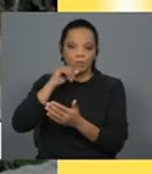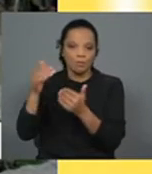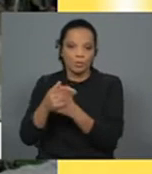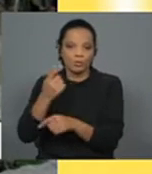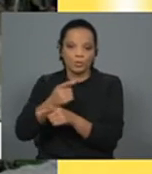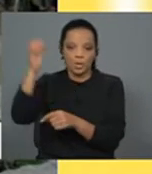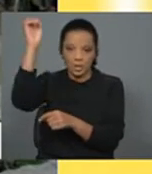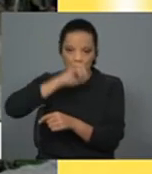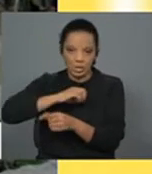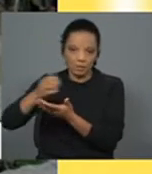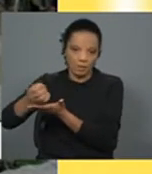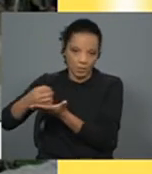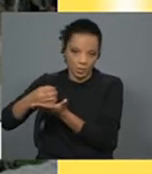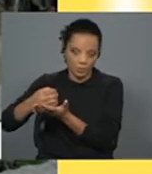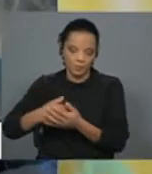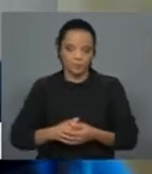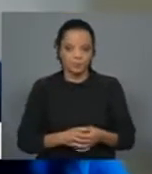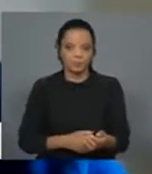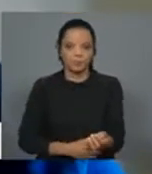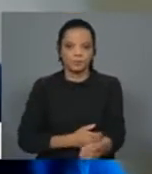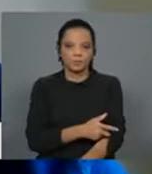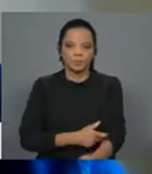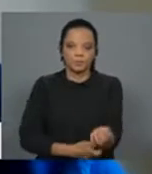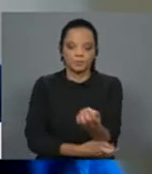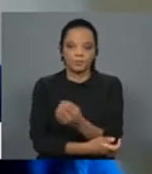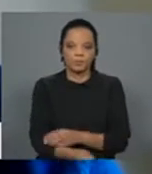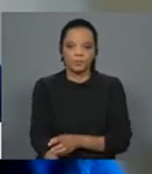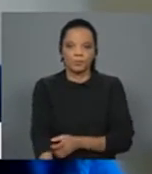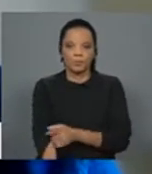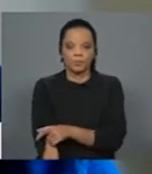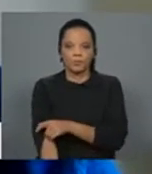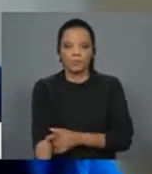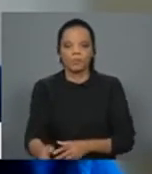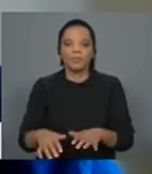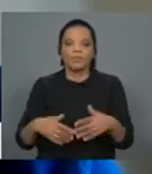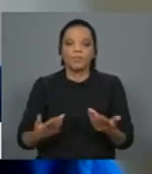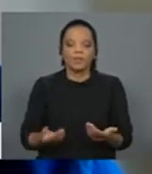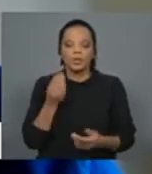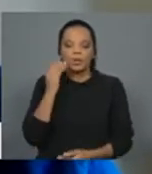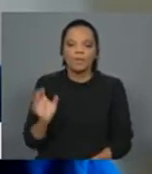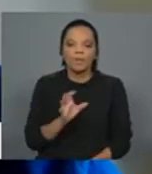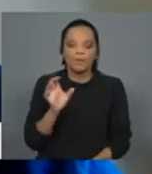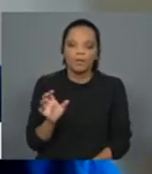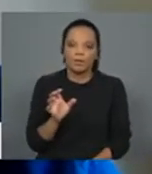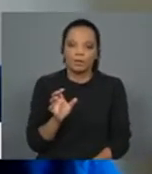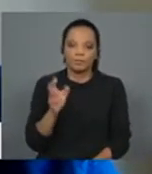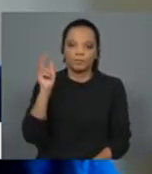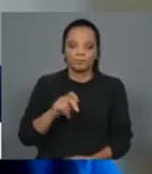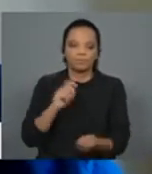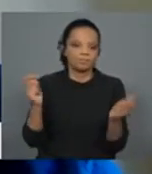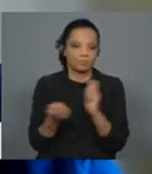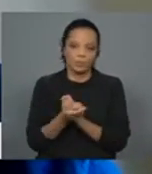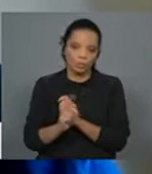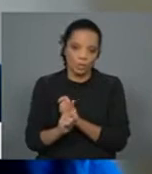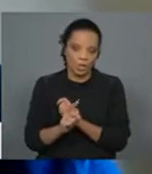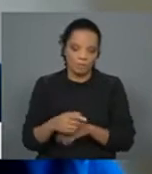ninguém. E, portanto, a exposição é algo que nós não temos grande capacidade para alterar. Temos uma